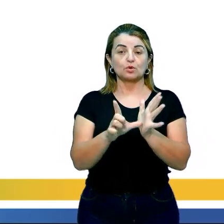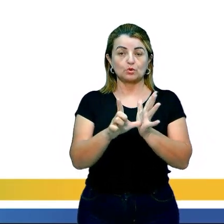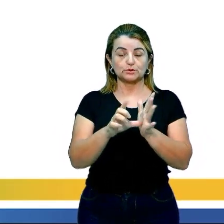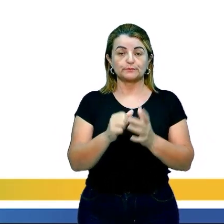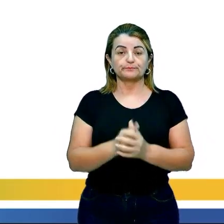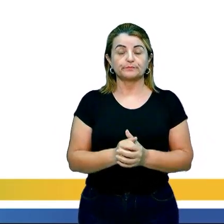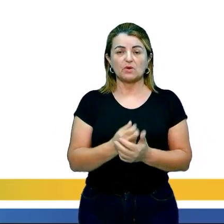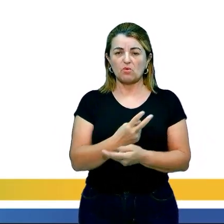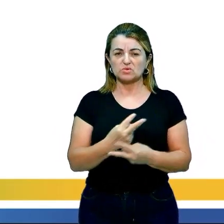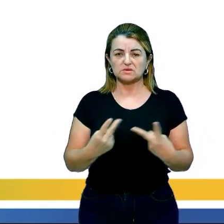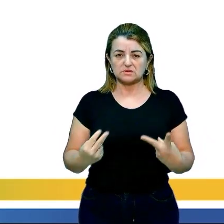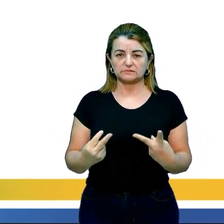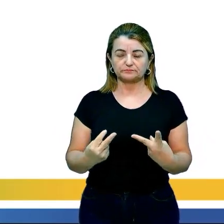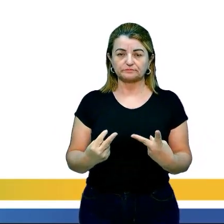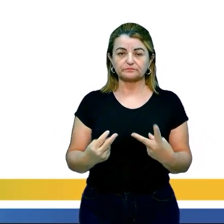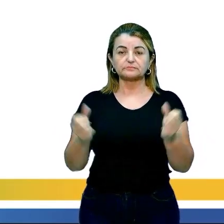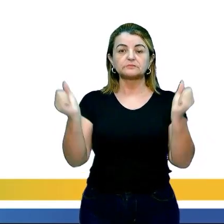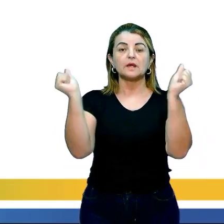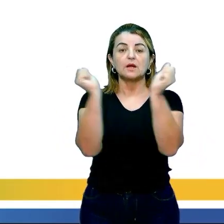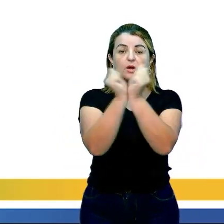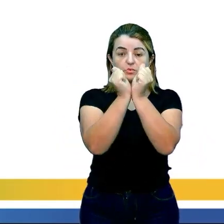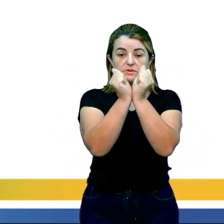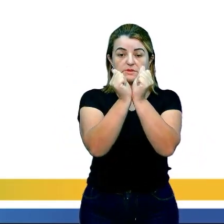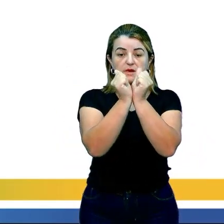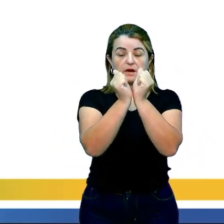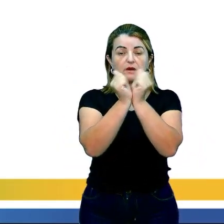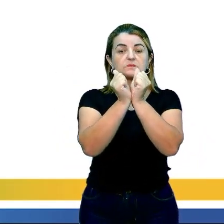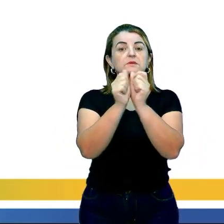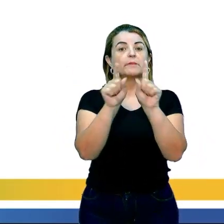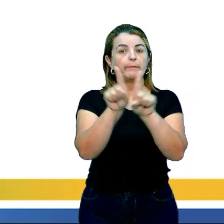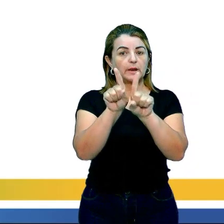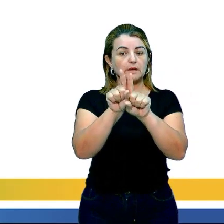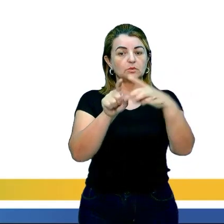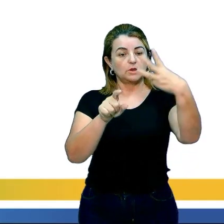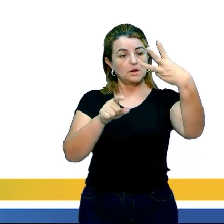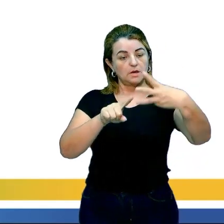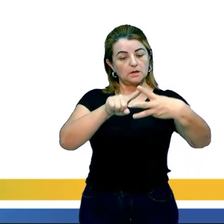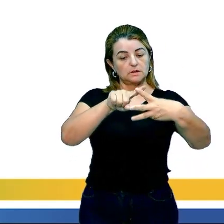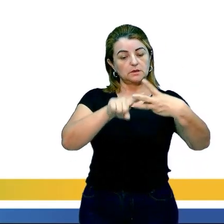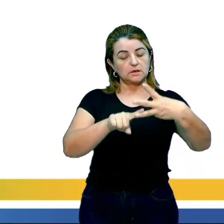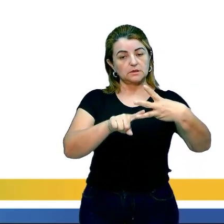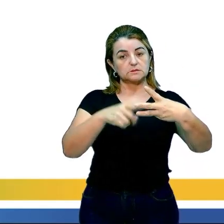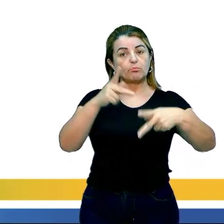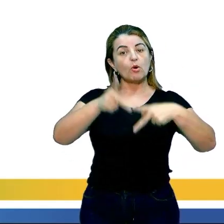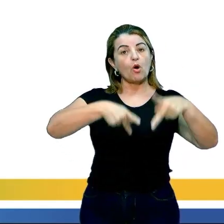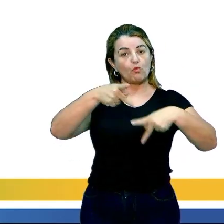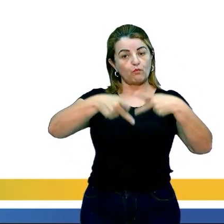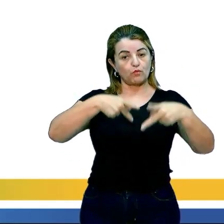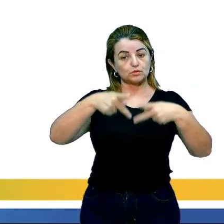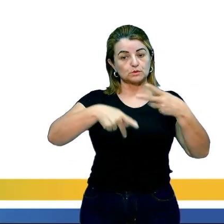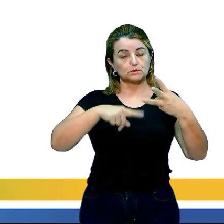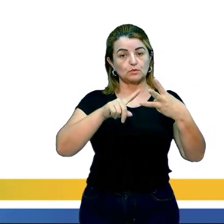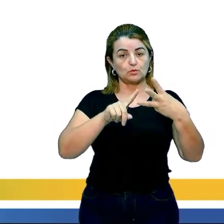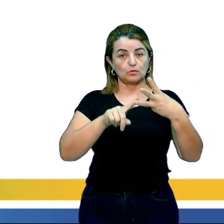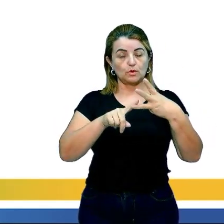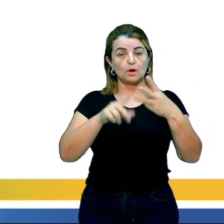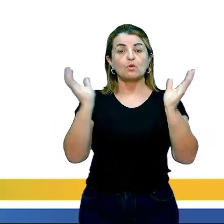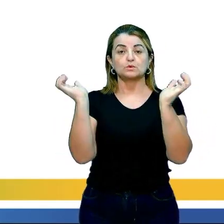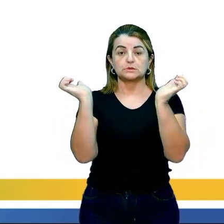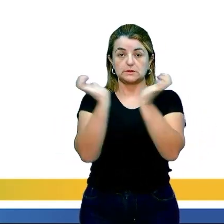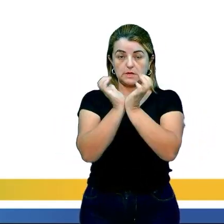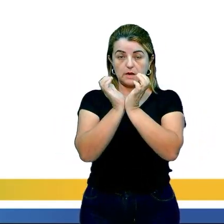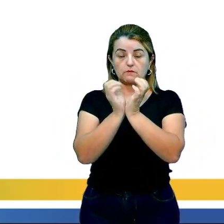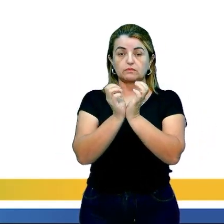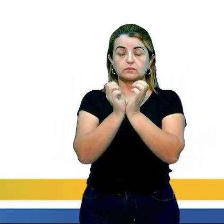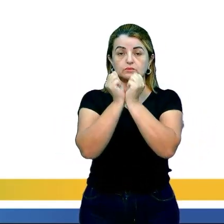aos escravos os escravos em Atenas eles eram por duas situações ou perma nentes